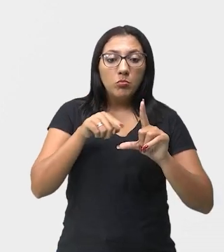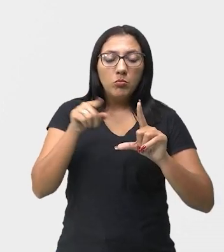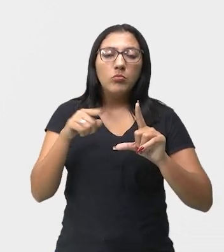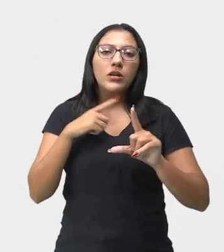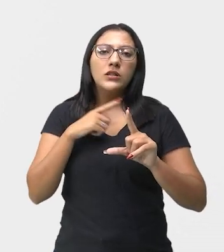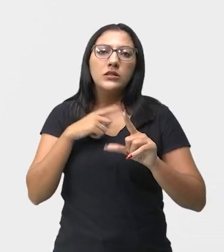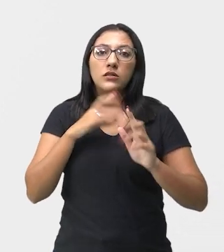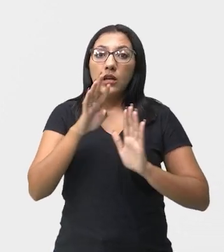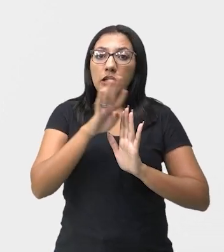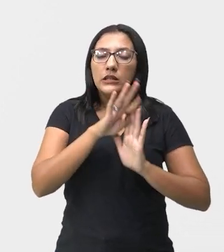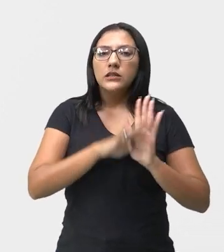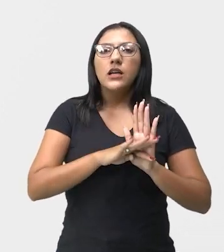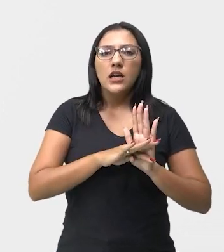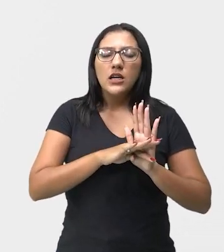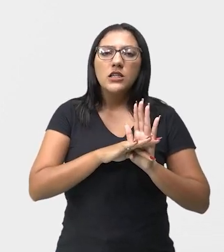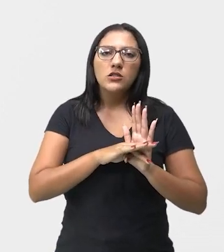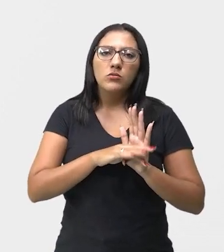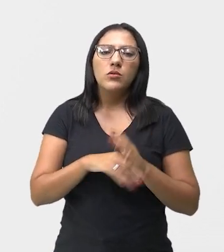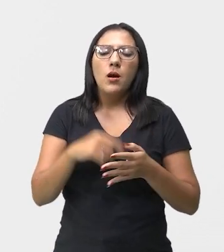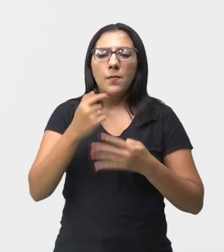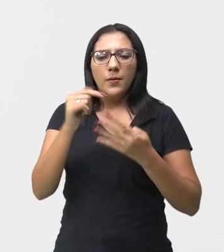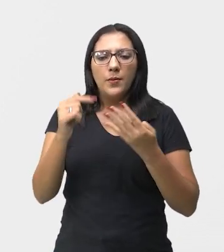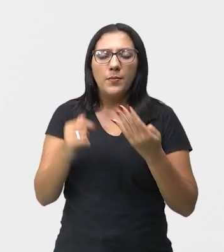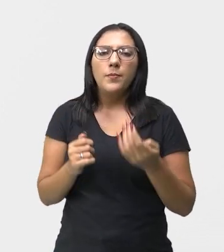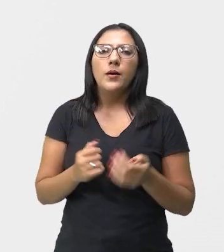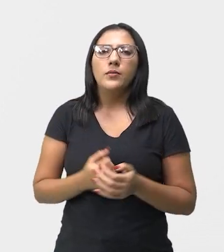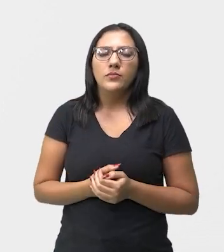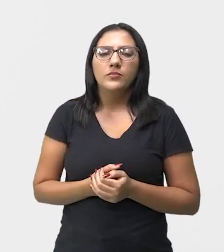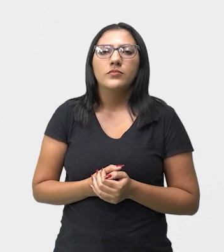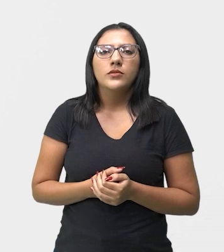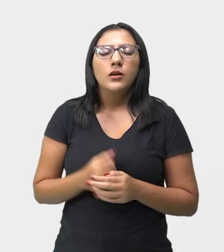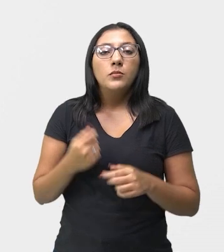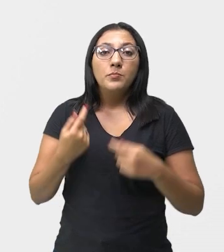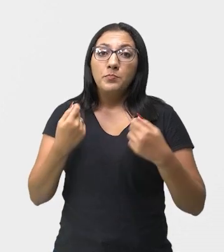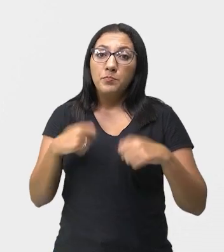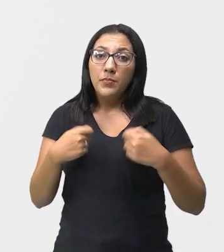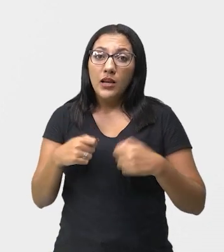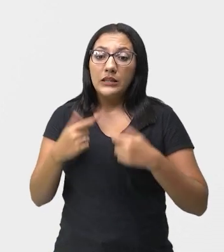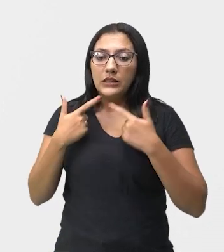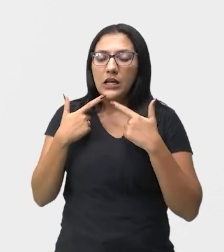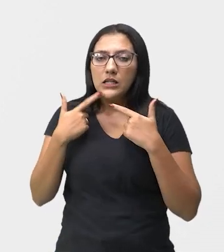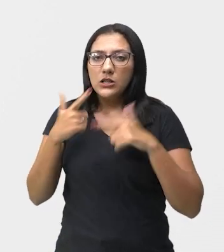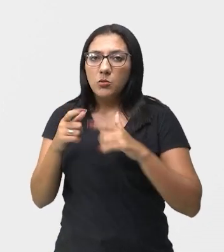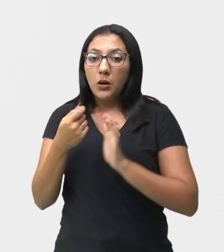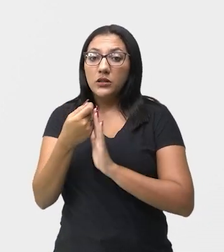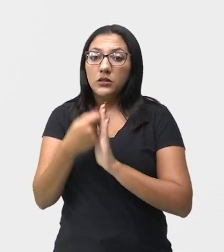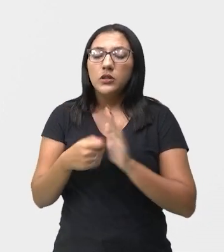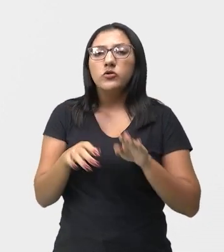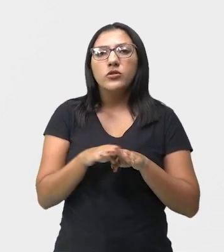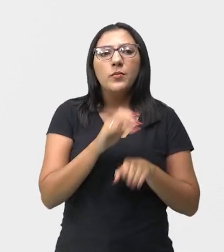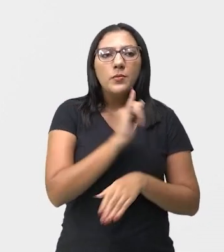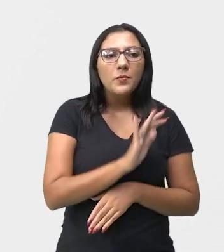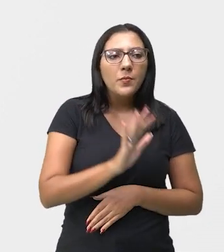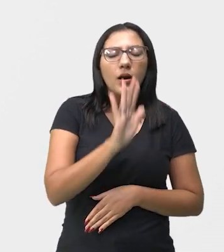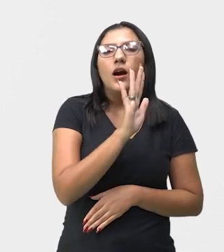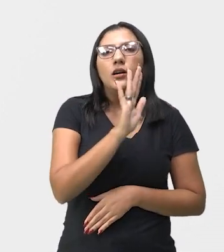de textos multimodais, porque eles precisam da junção do verbal e do não verbal para que